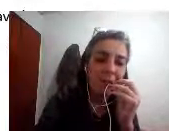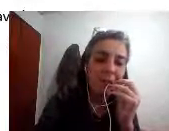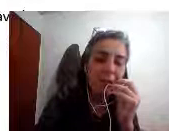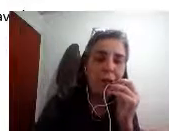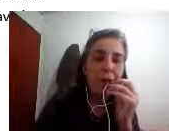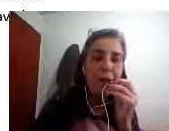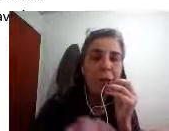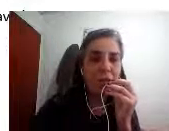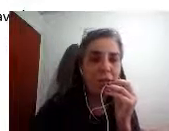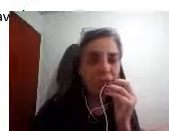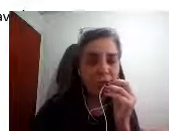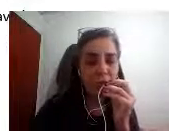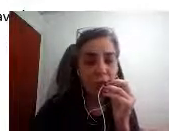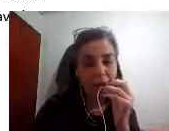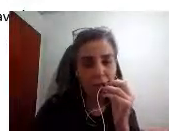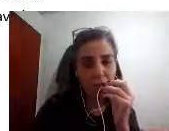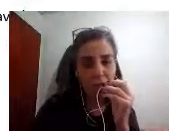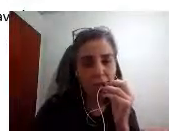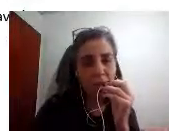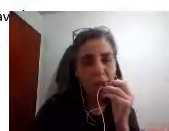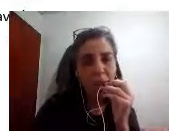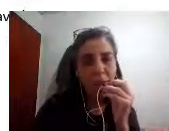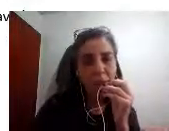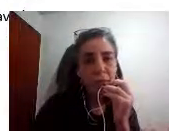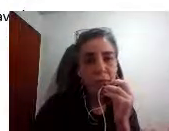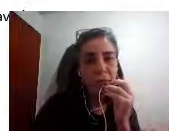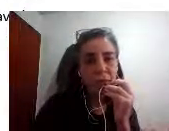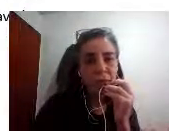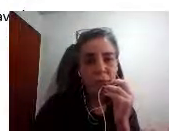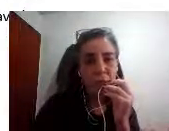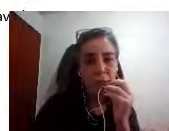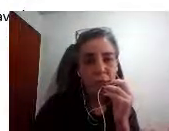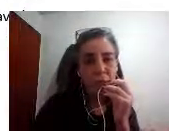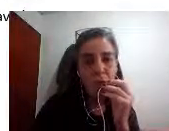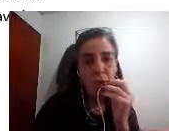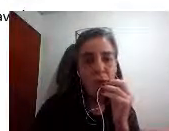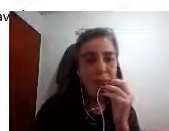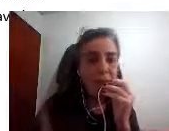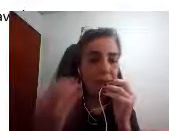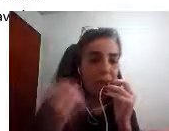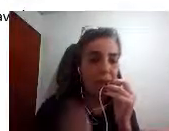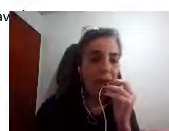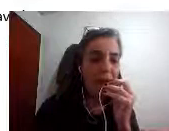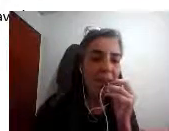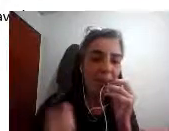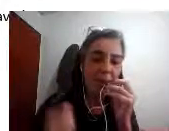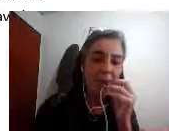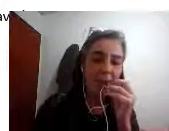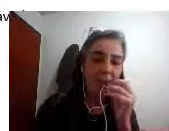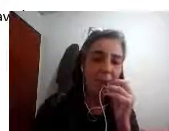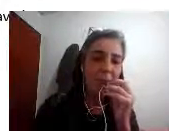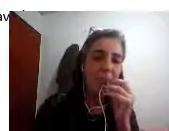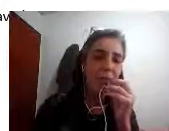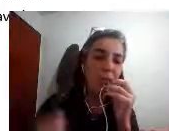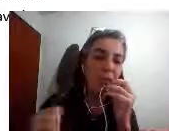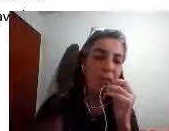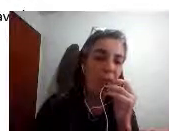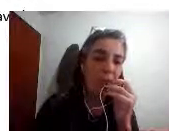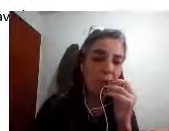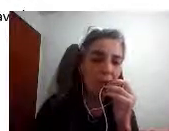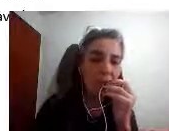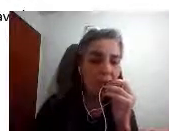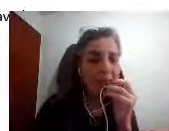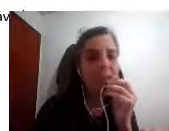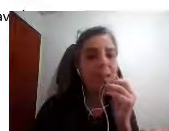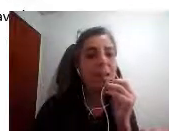data específica para a gente estar tá indo lá na escola e vocês vão estar tá levando o caderno para a gente estar tá carimbando e vai